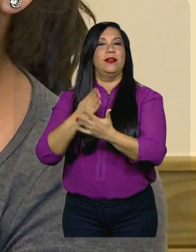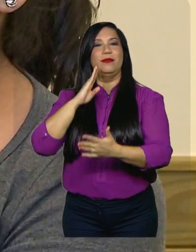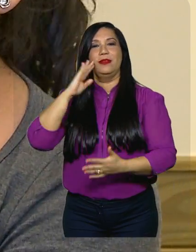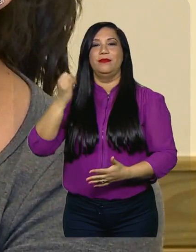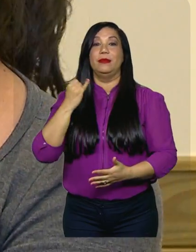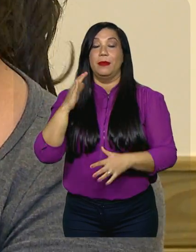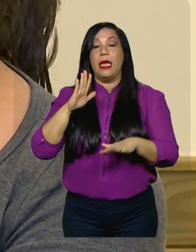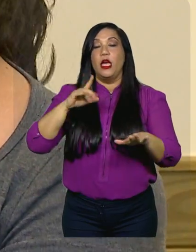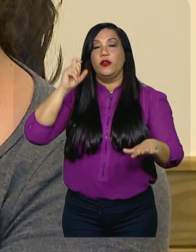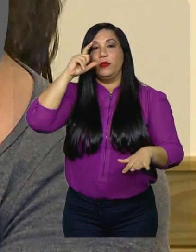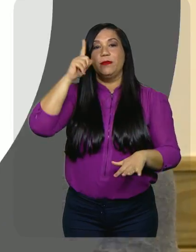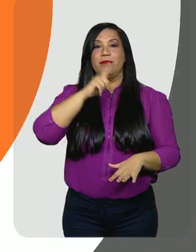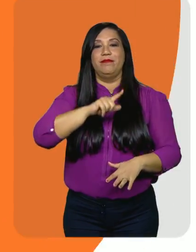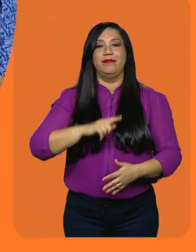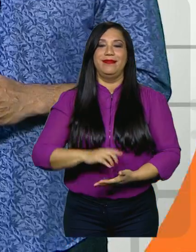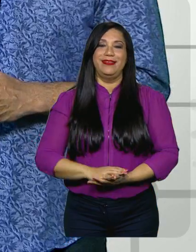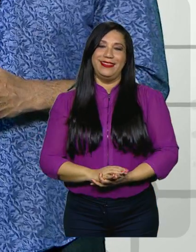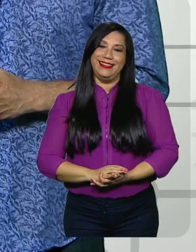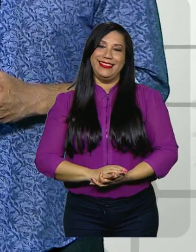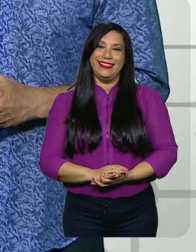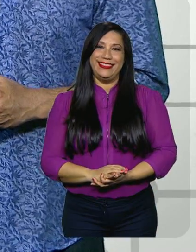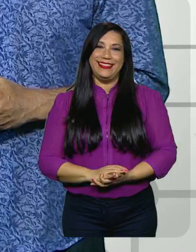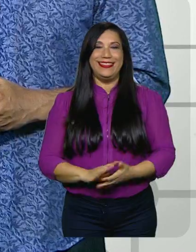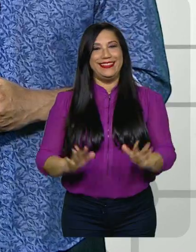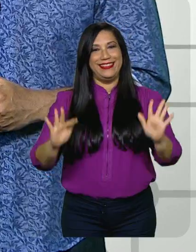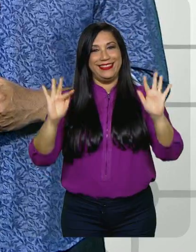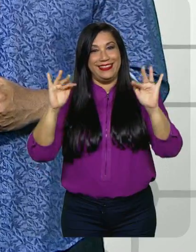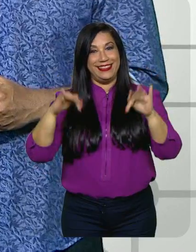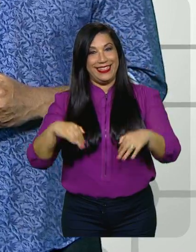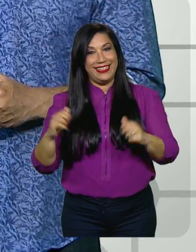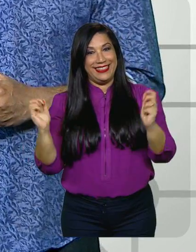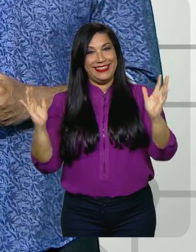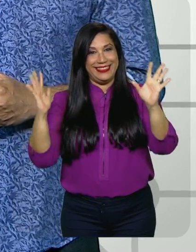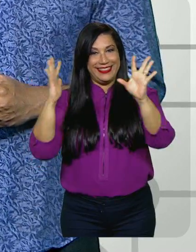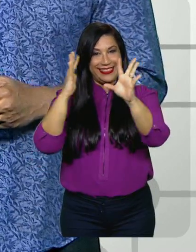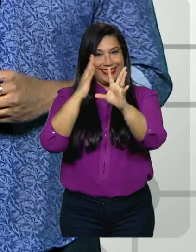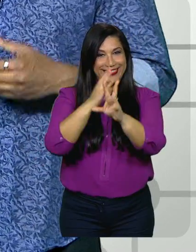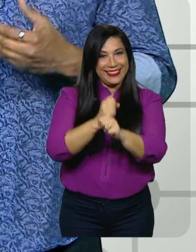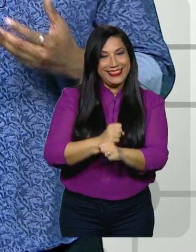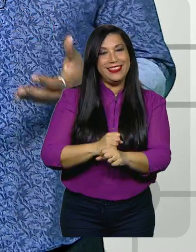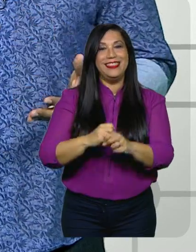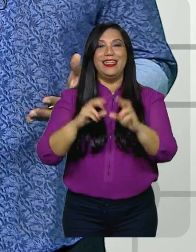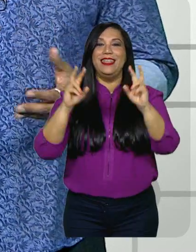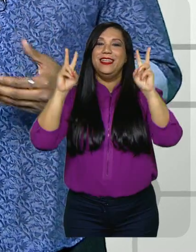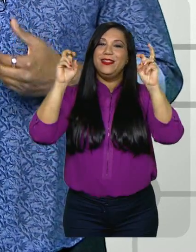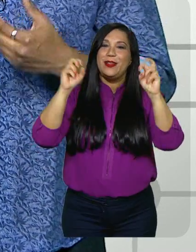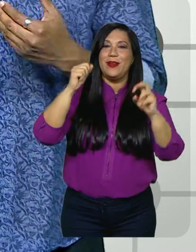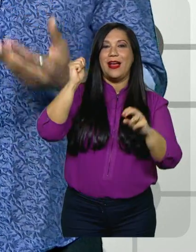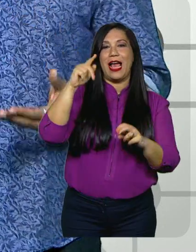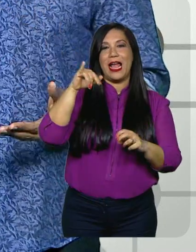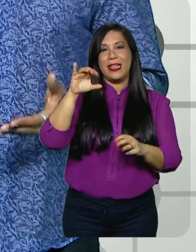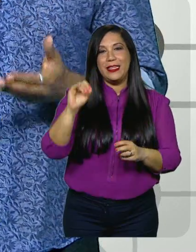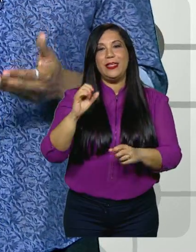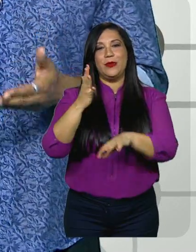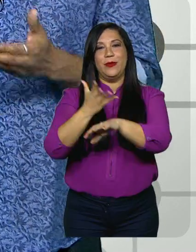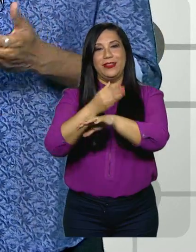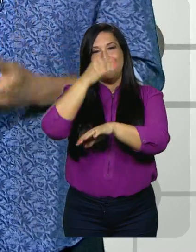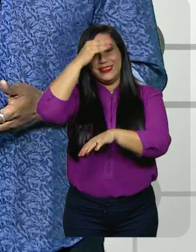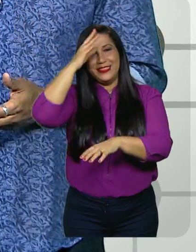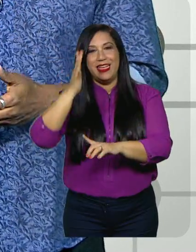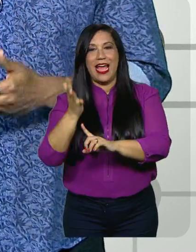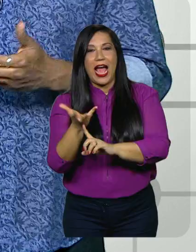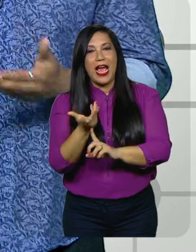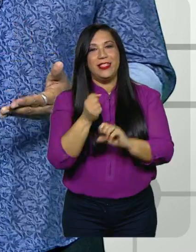bem difícil, assim. Ponto final na Rede Escola de hoje, que falou de Anísio Teixeira, altas habilidades, arte